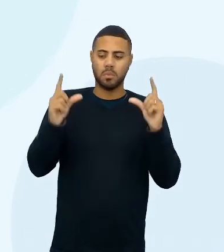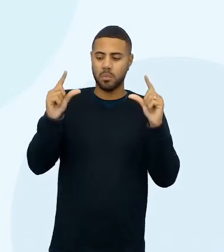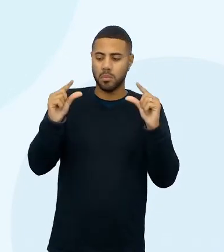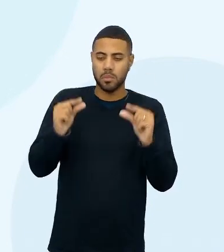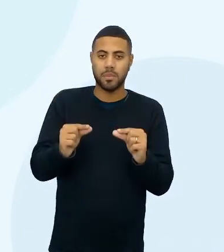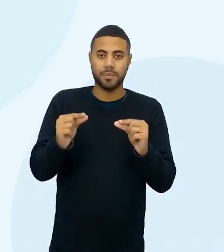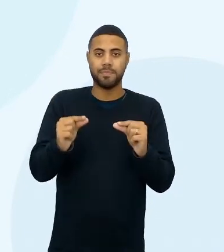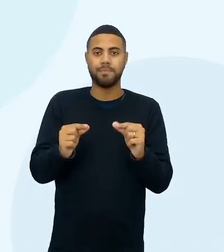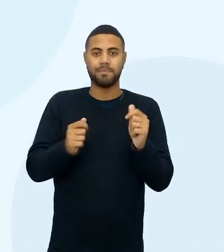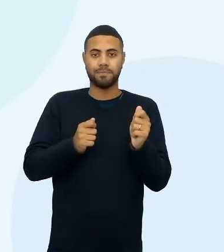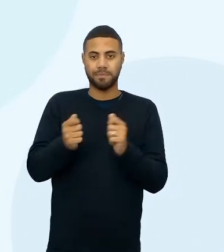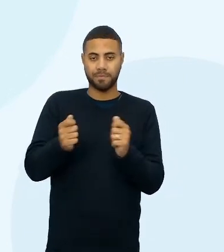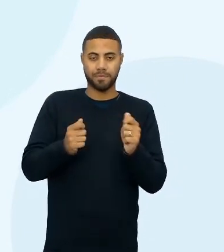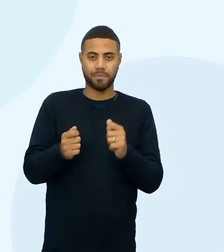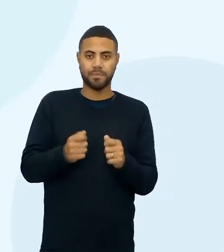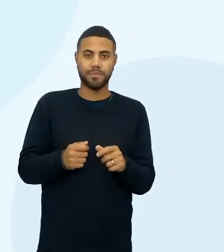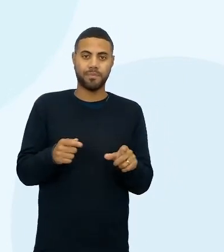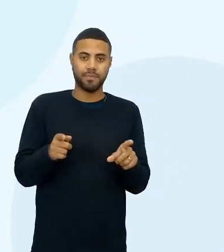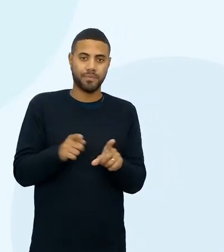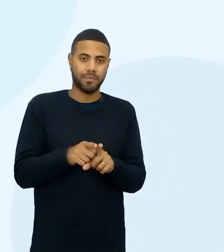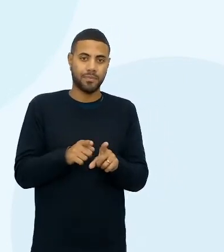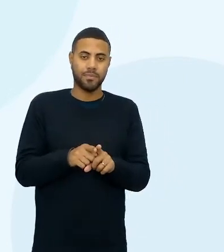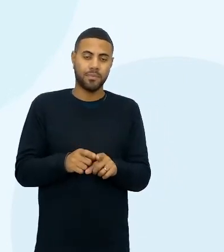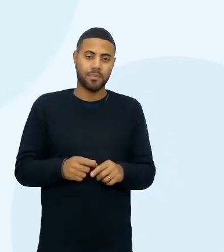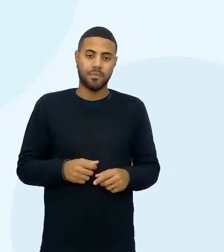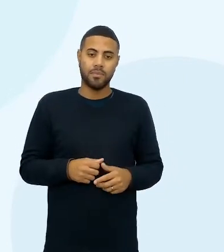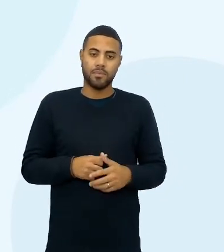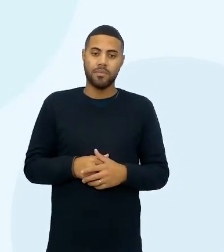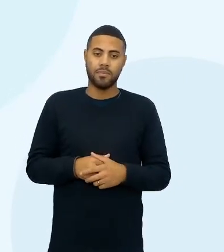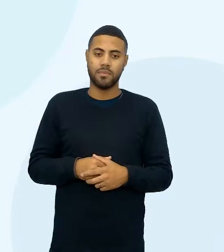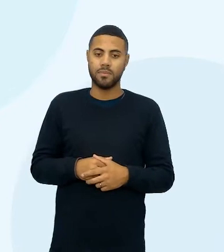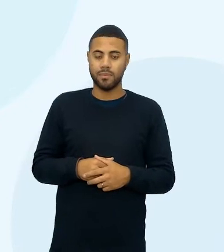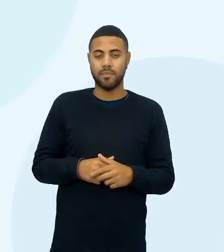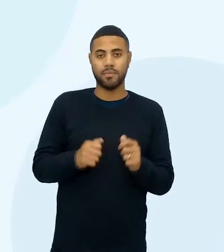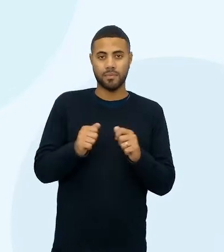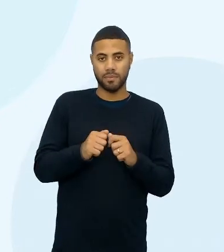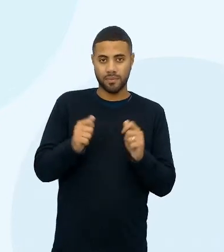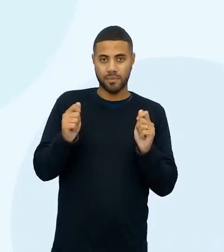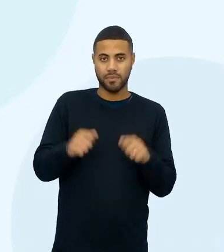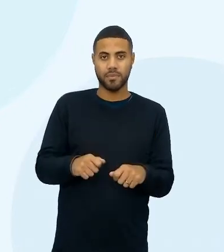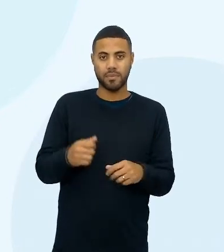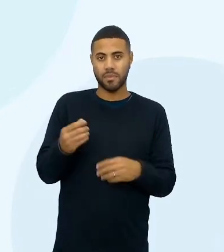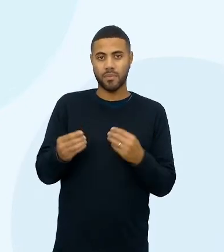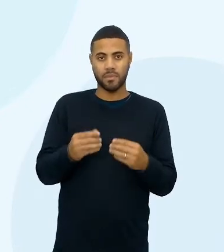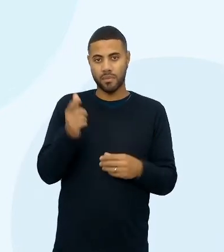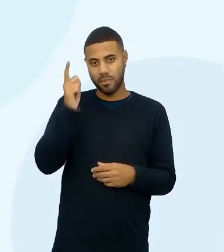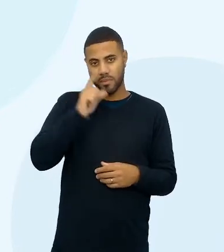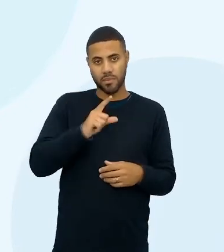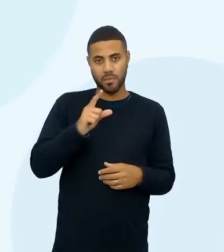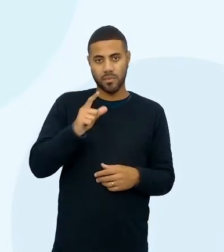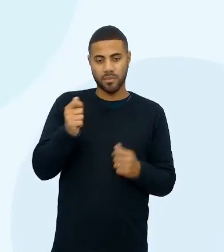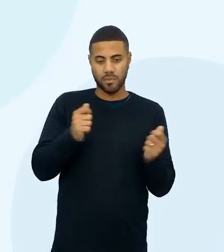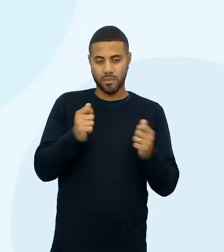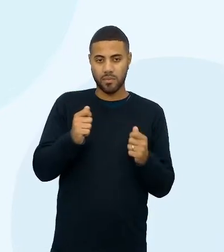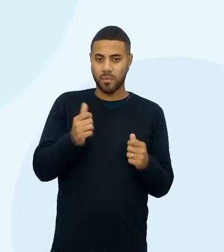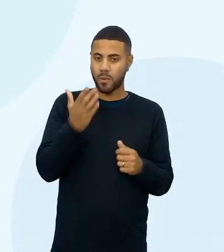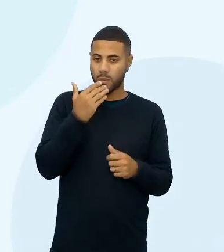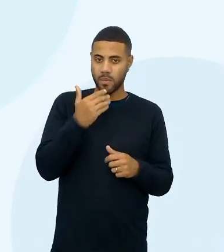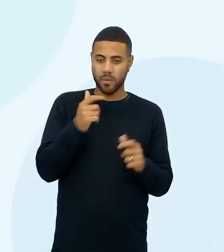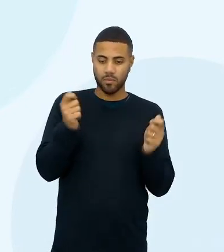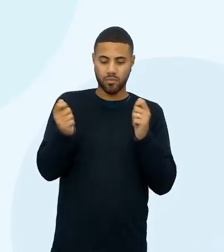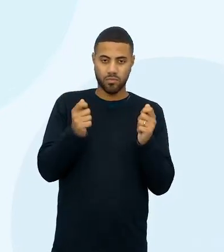né, que está à minha mão, ao meu alcance de fazer, para minimizar essa questão de desperdício de